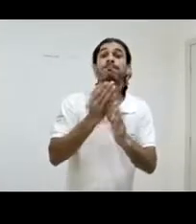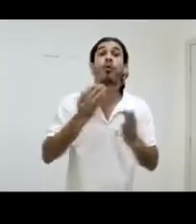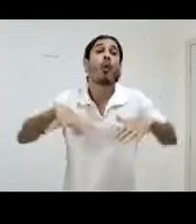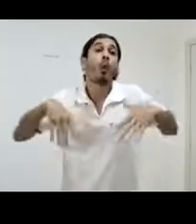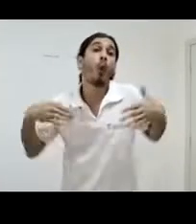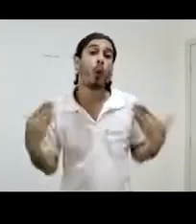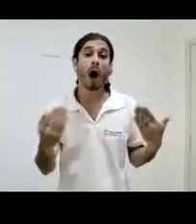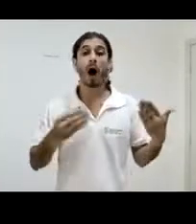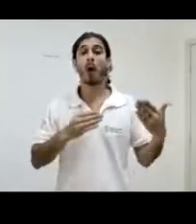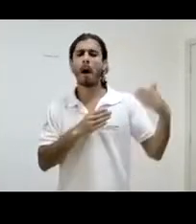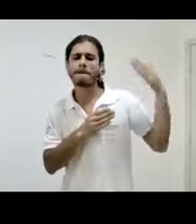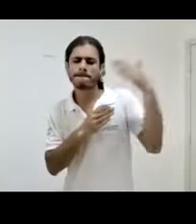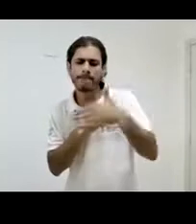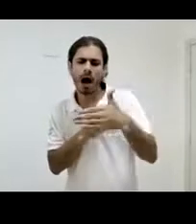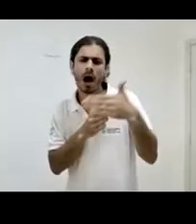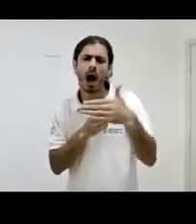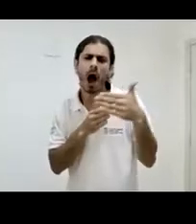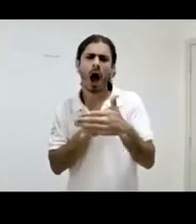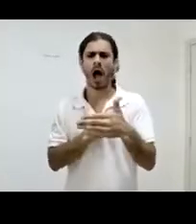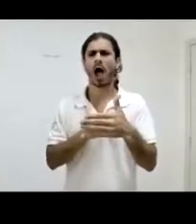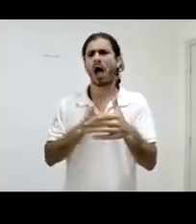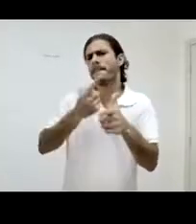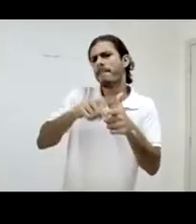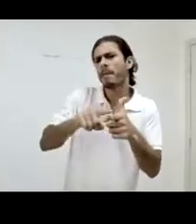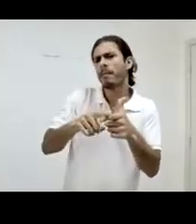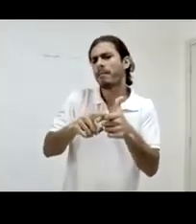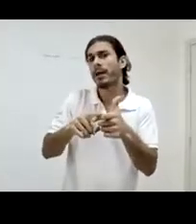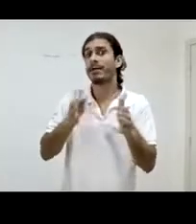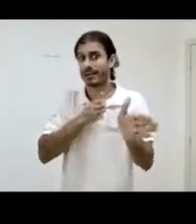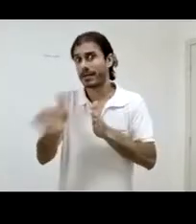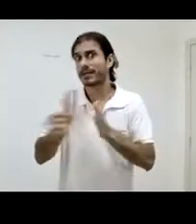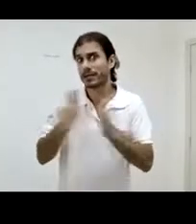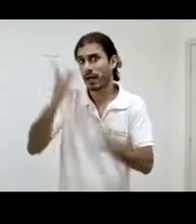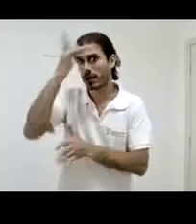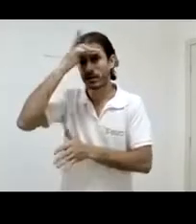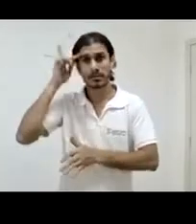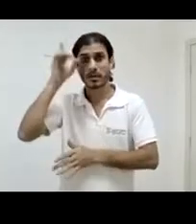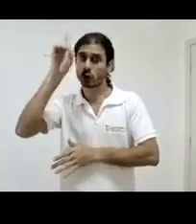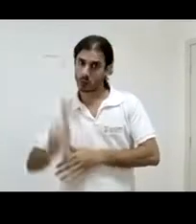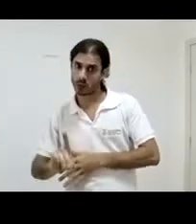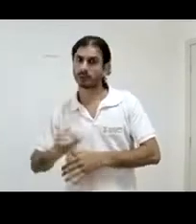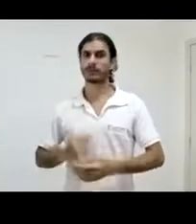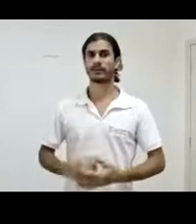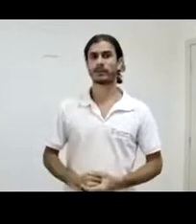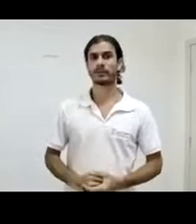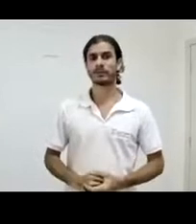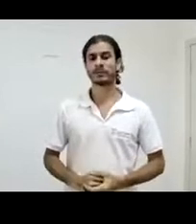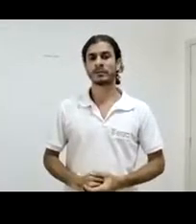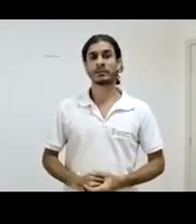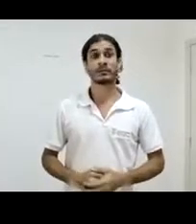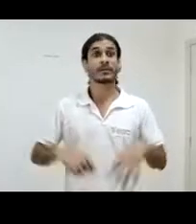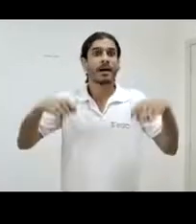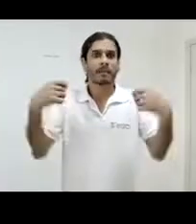à acessibilidade das pessoas com deficiência. Para isso, a gente pretende ofertar um curso